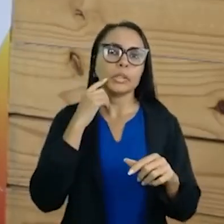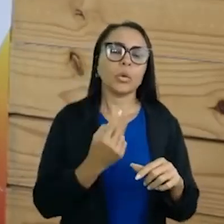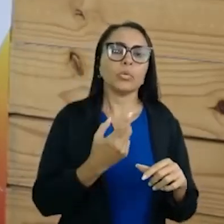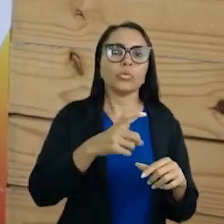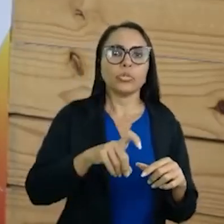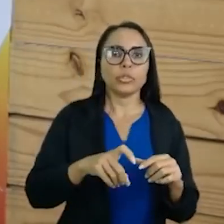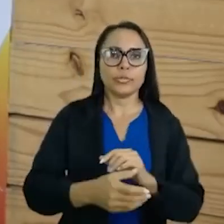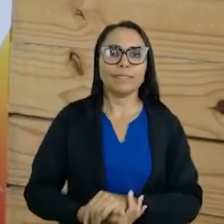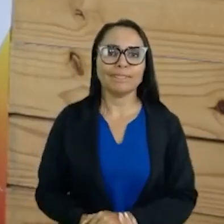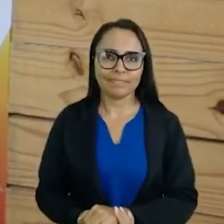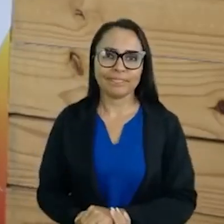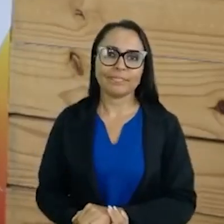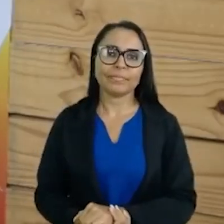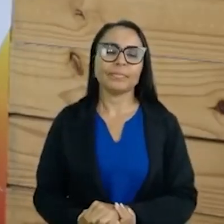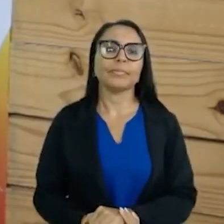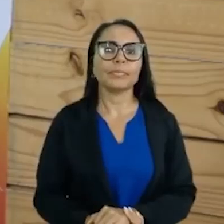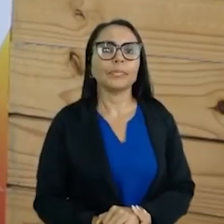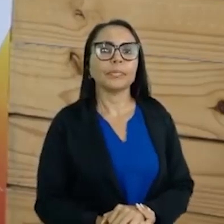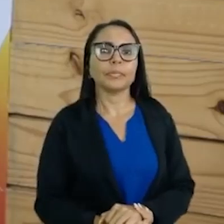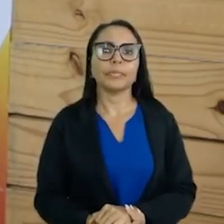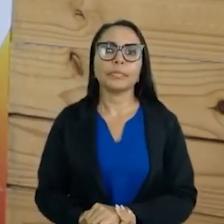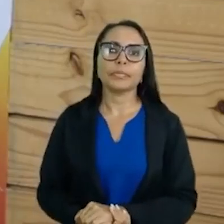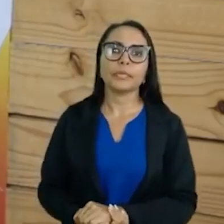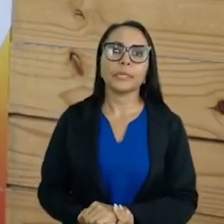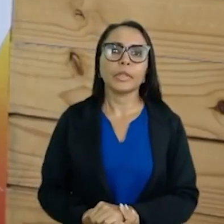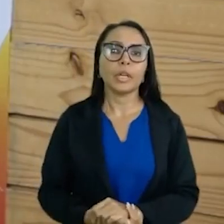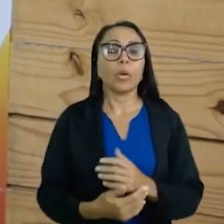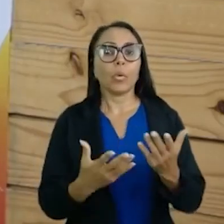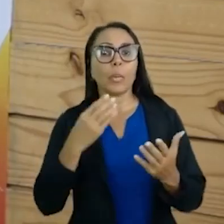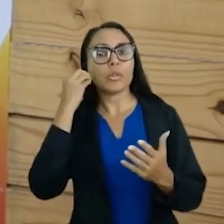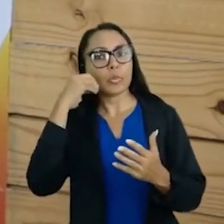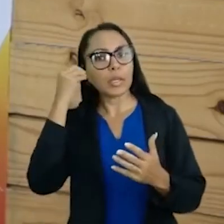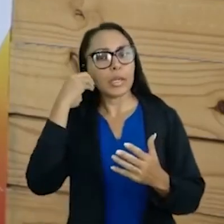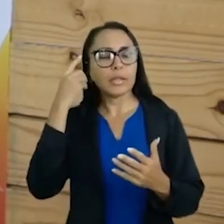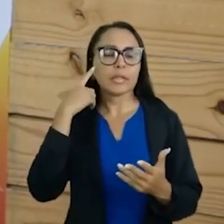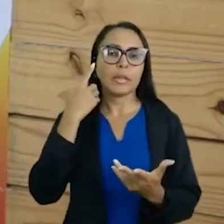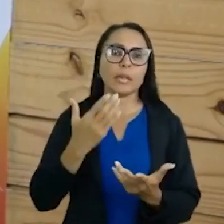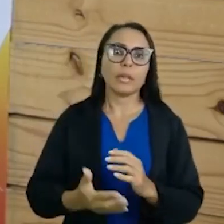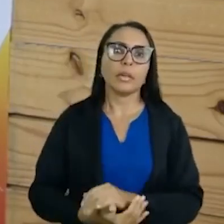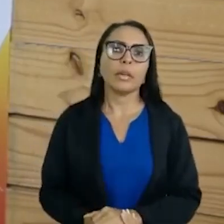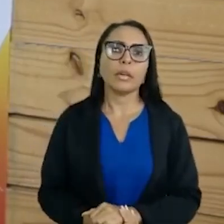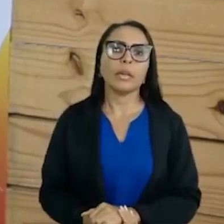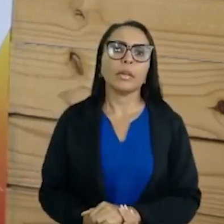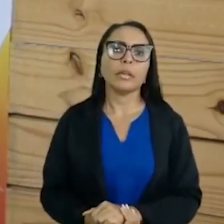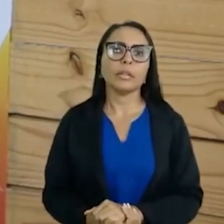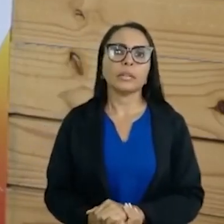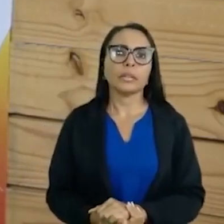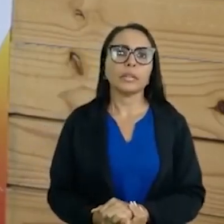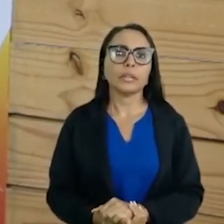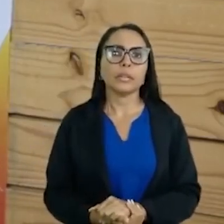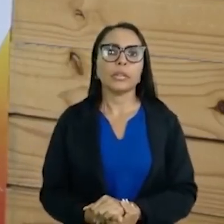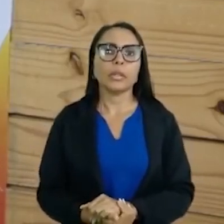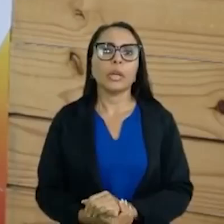de forma, digamos, mais sobre o contexto da experiência do usuário. E o I é a interface,